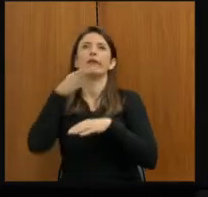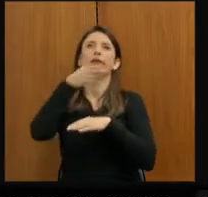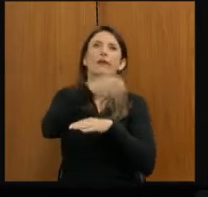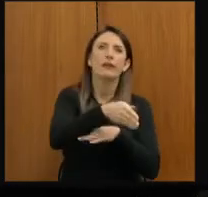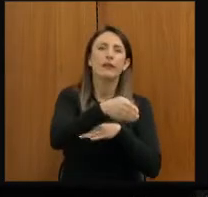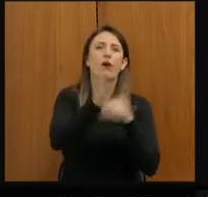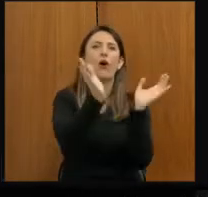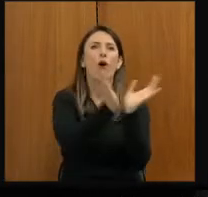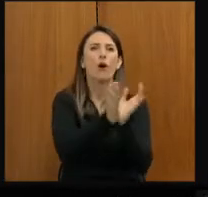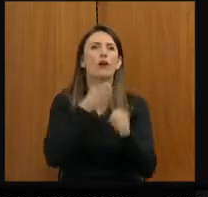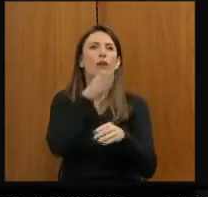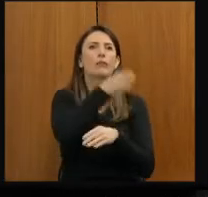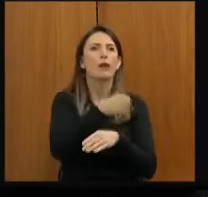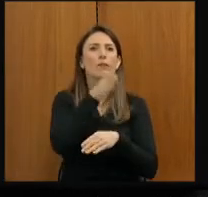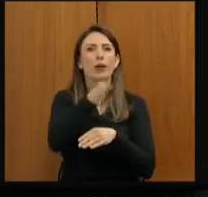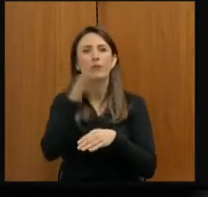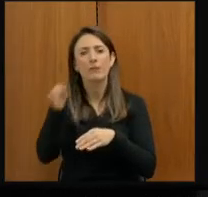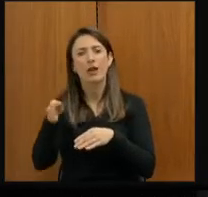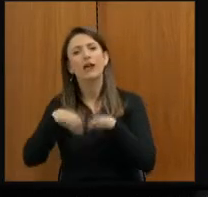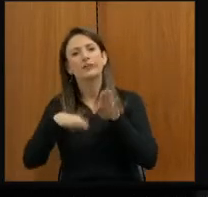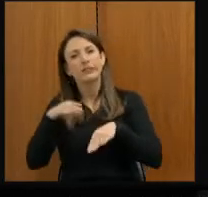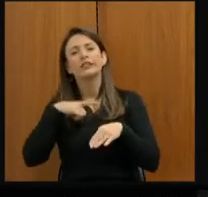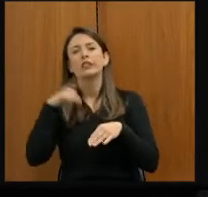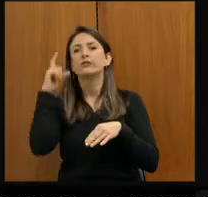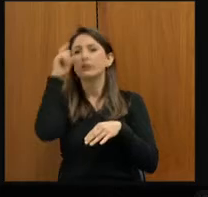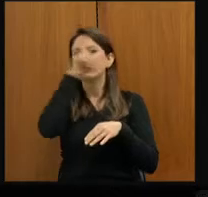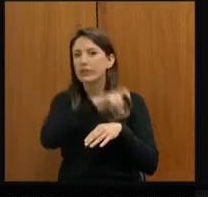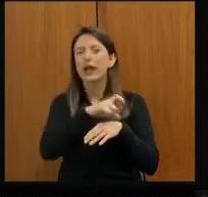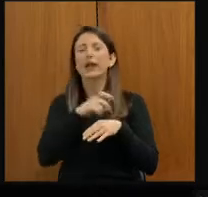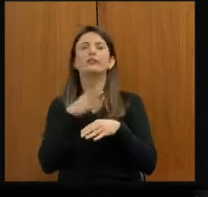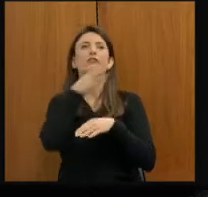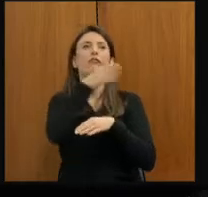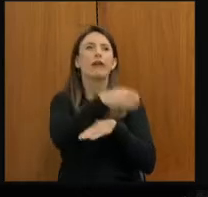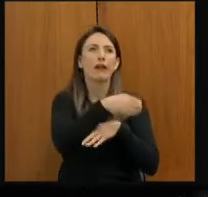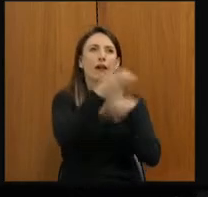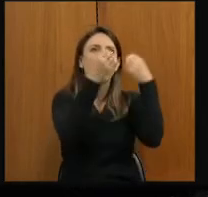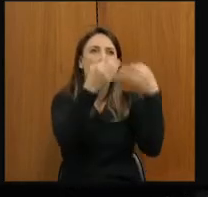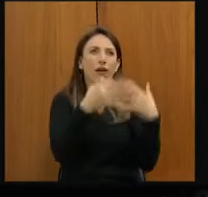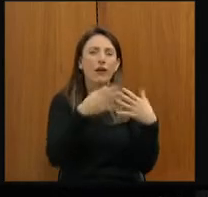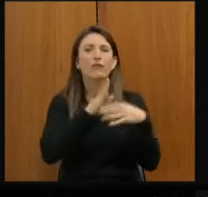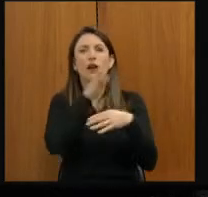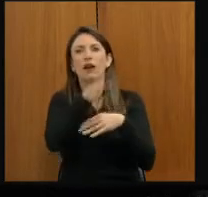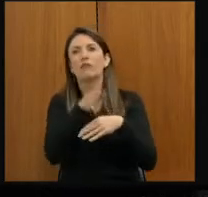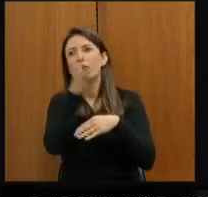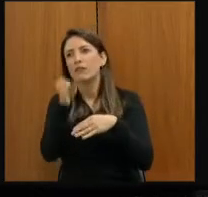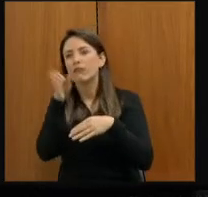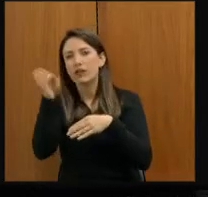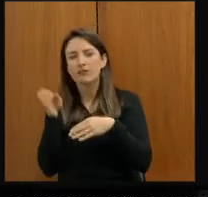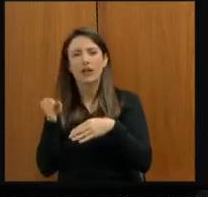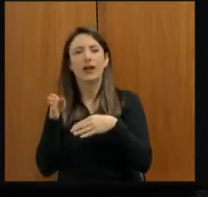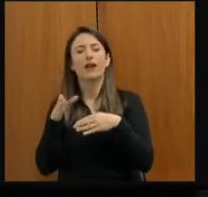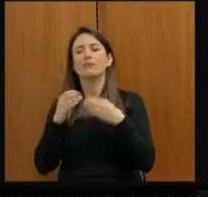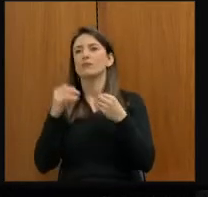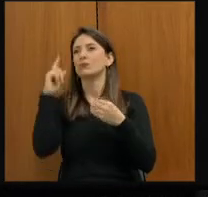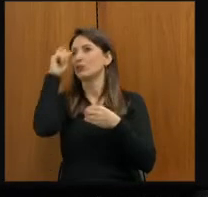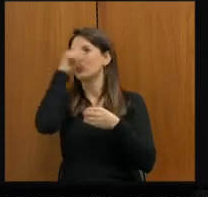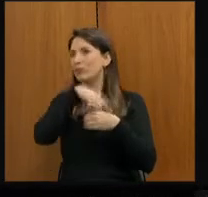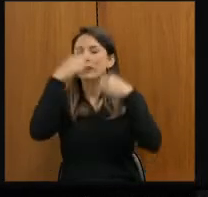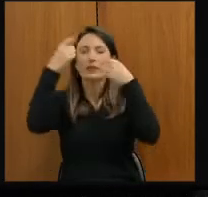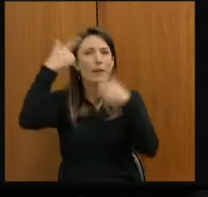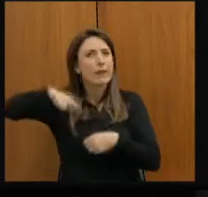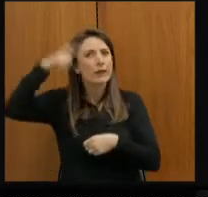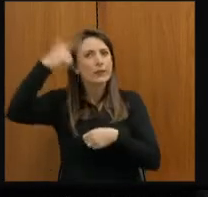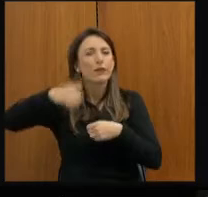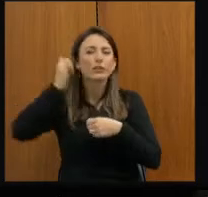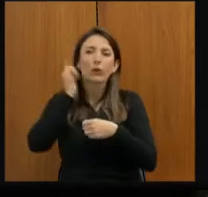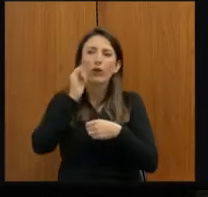peso dificuldade e repetia todo tempo a dificuldade e o teu relato então a